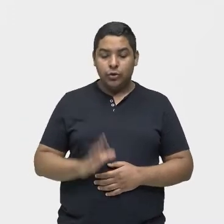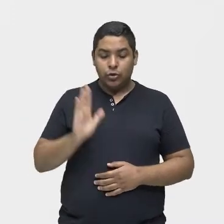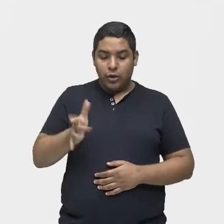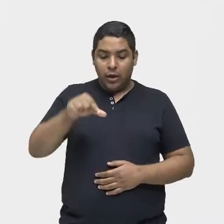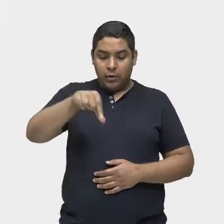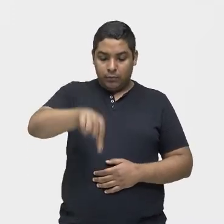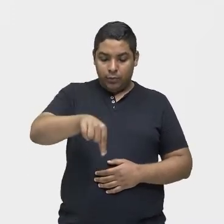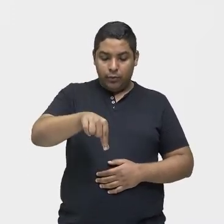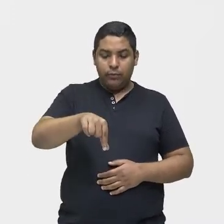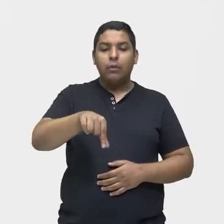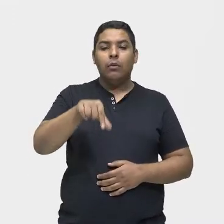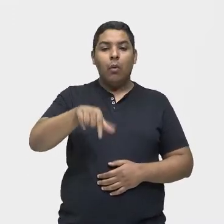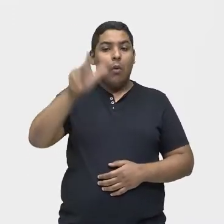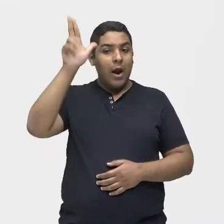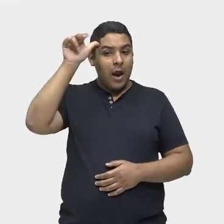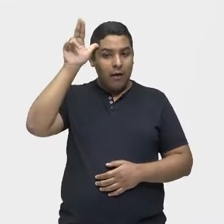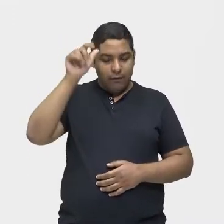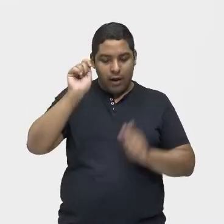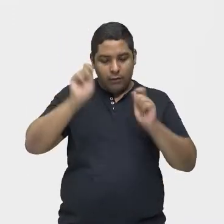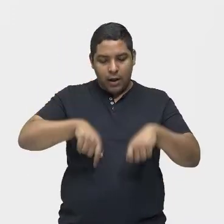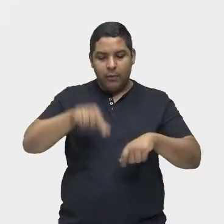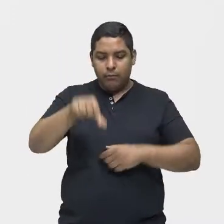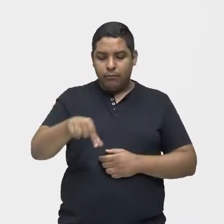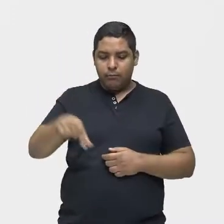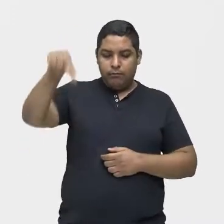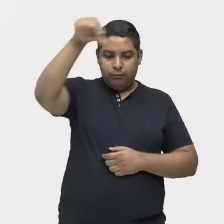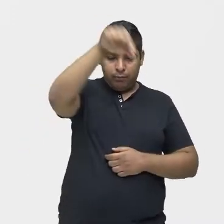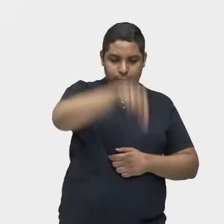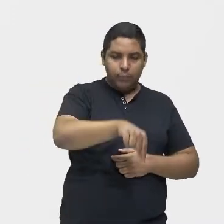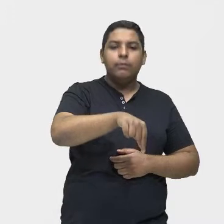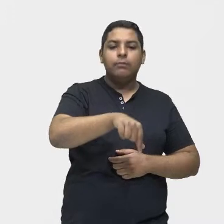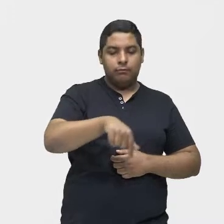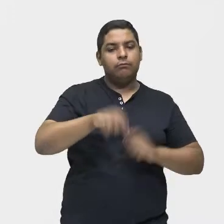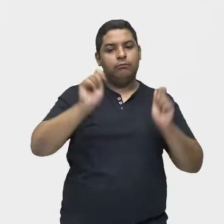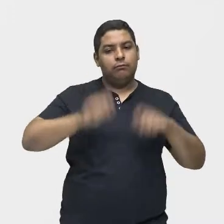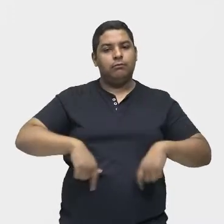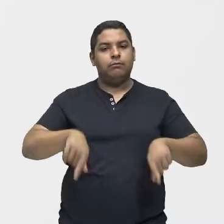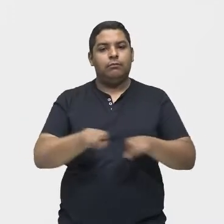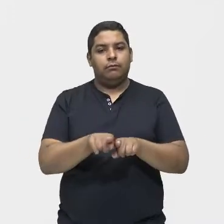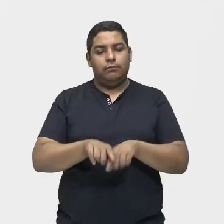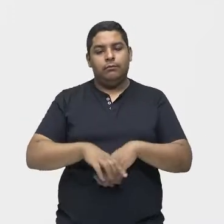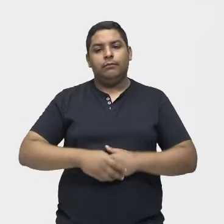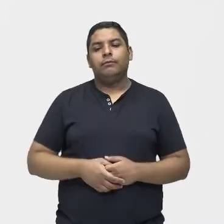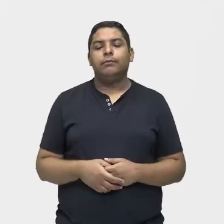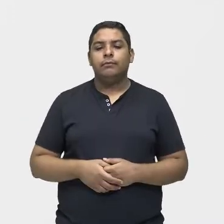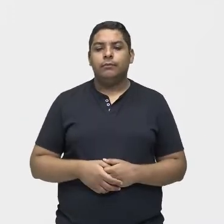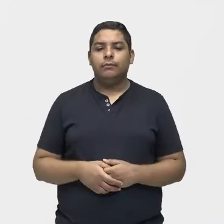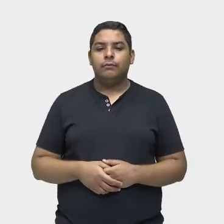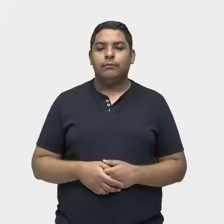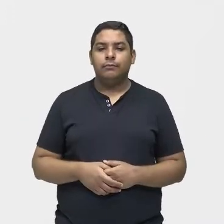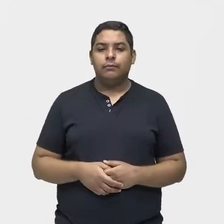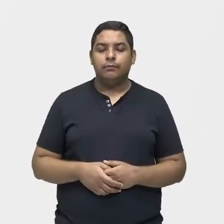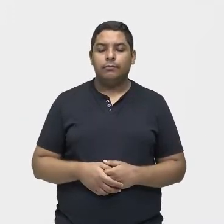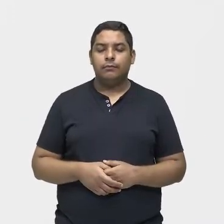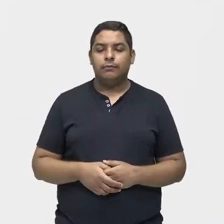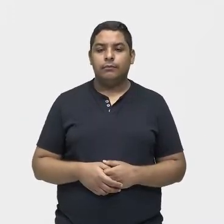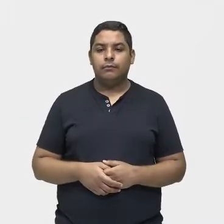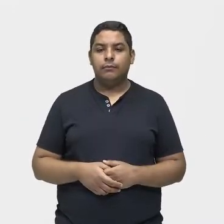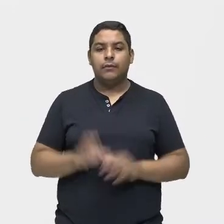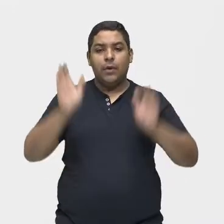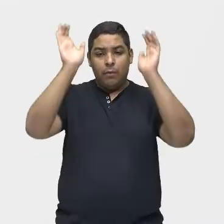caminho do cavalo, ele pode pular por cima dessa peça. E depois nós temos ali o bispo, que está na